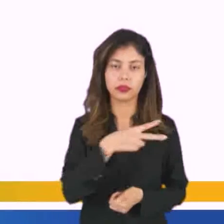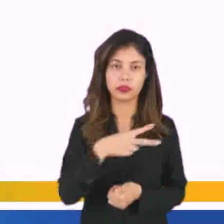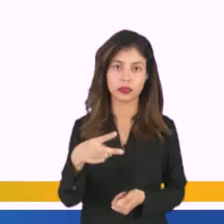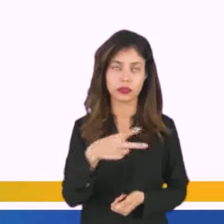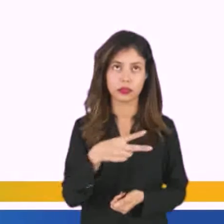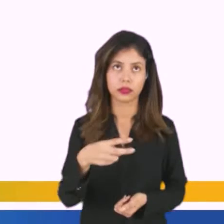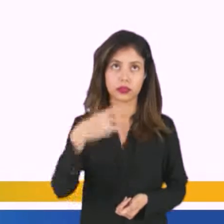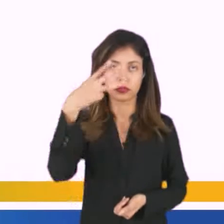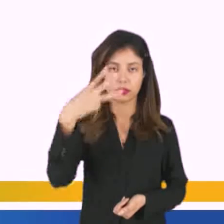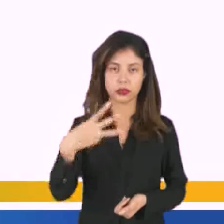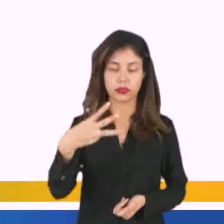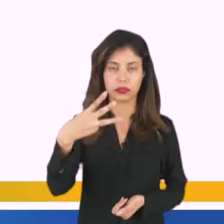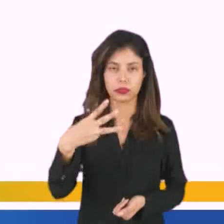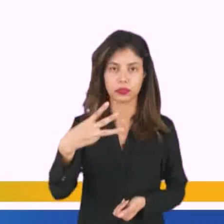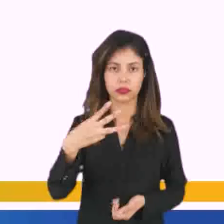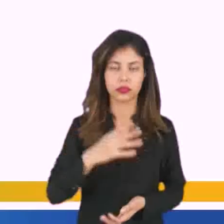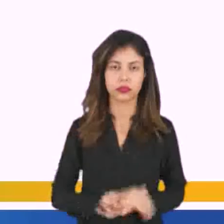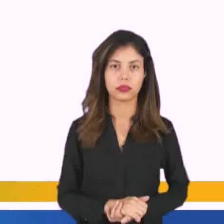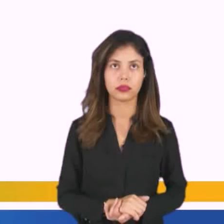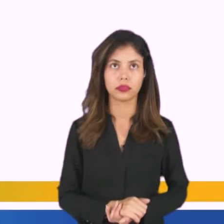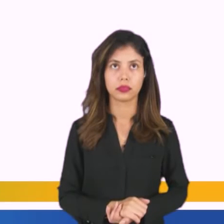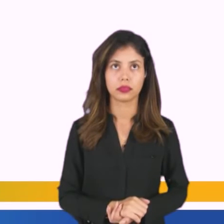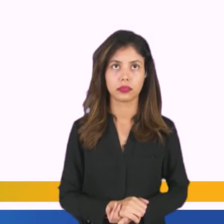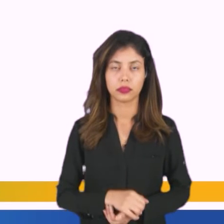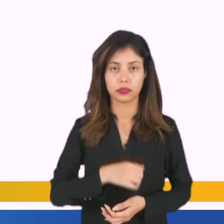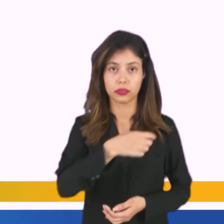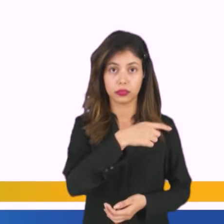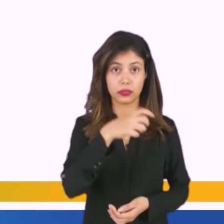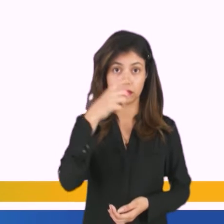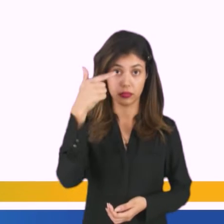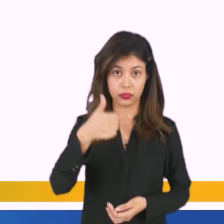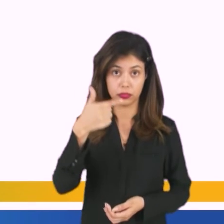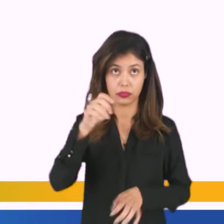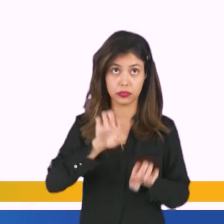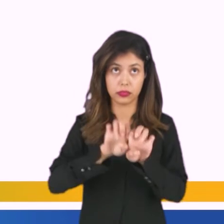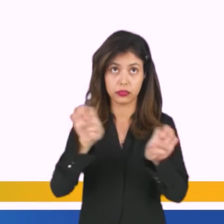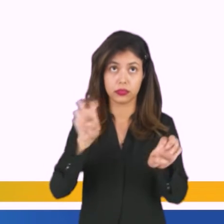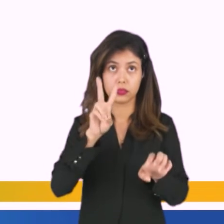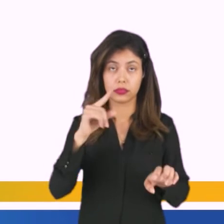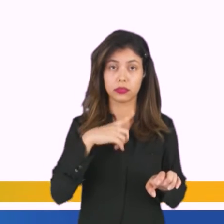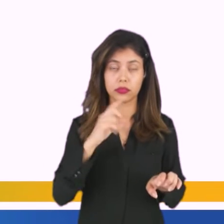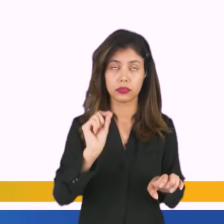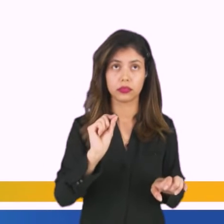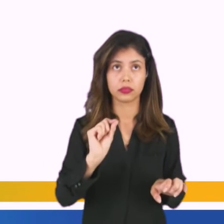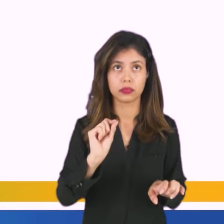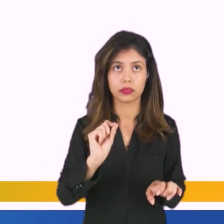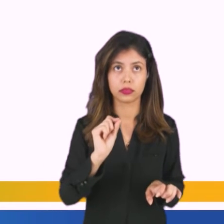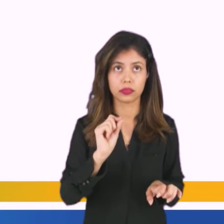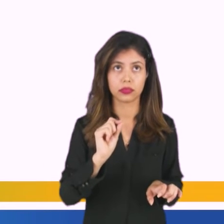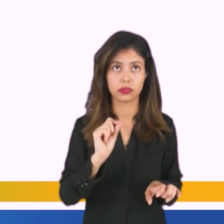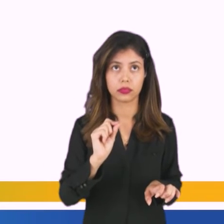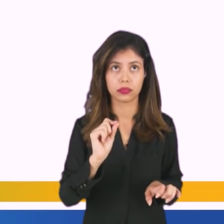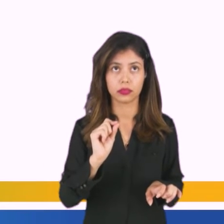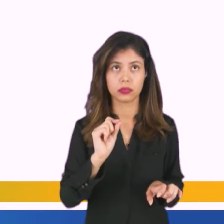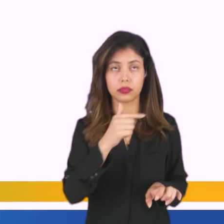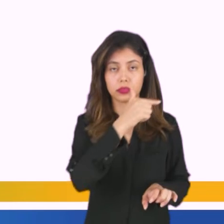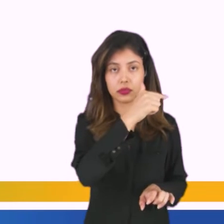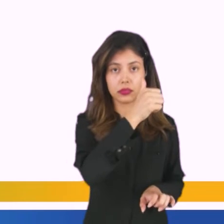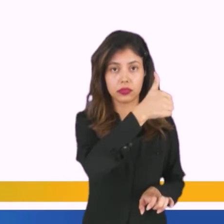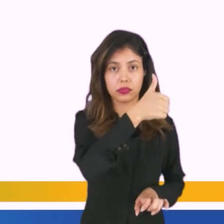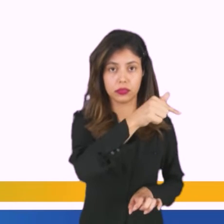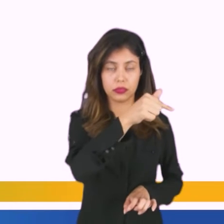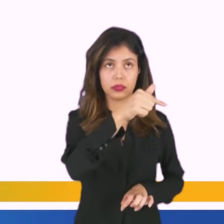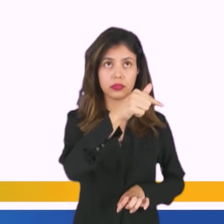z com o valor absoluto 3 na segunda equação, nós vamos ter a seguinte situação, que